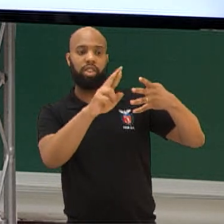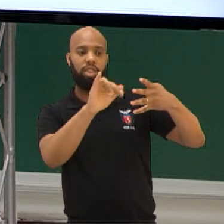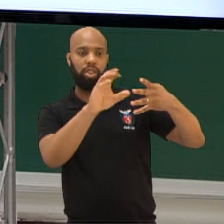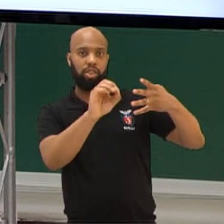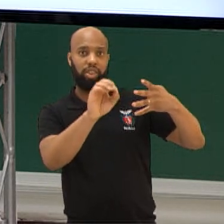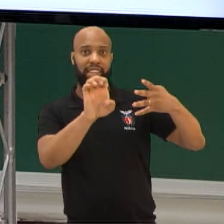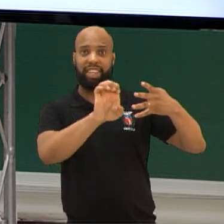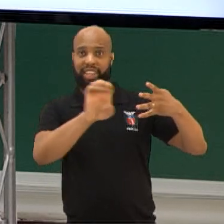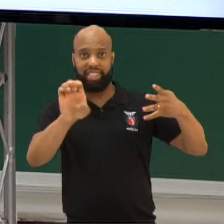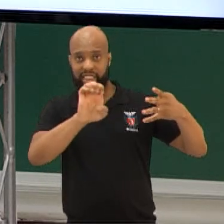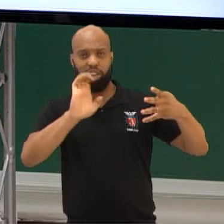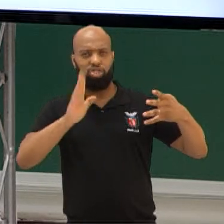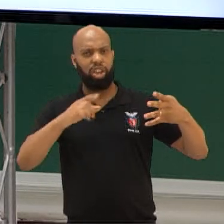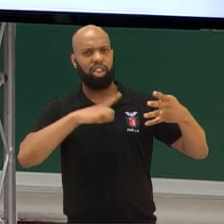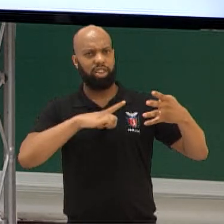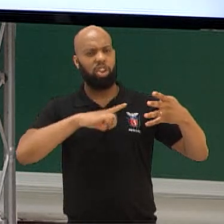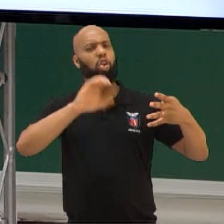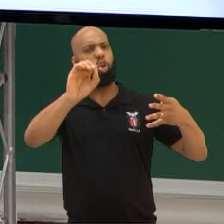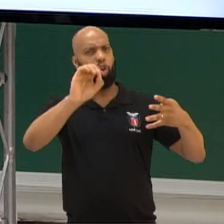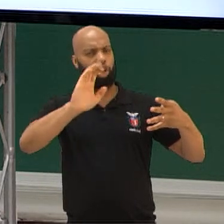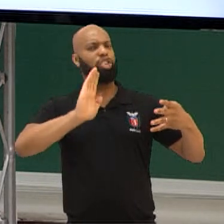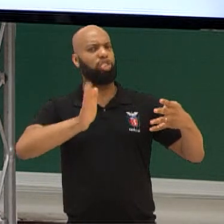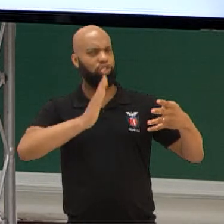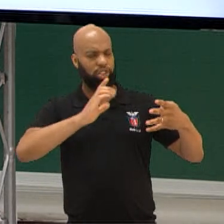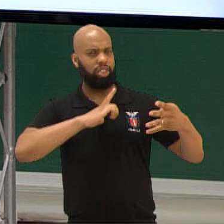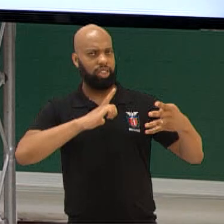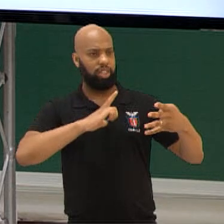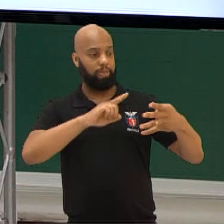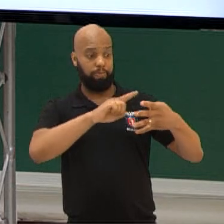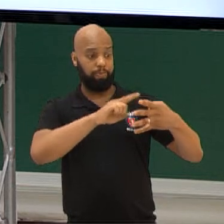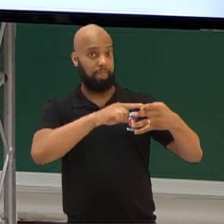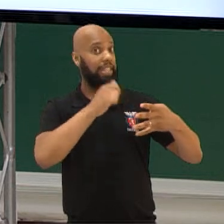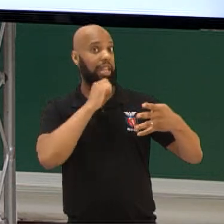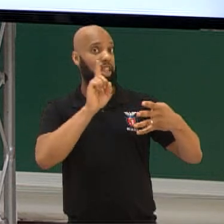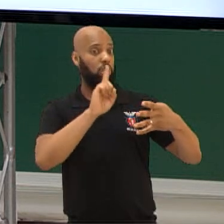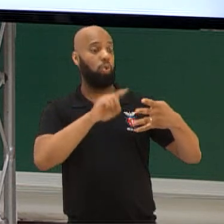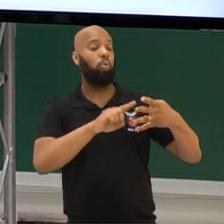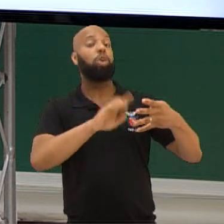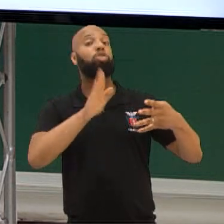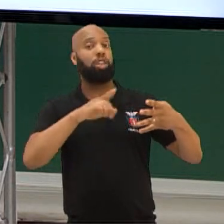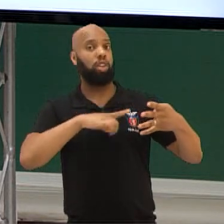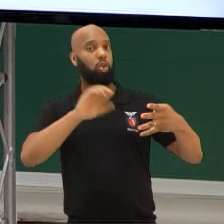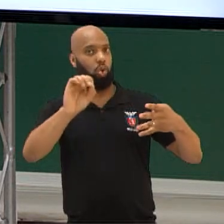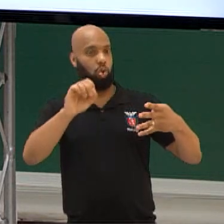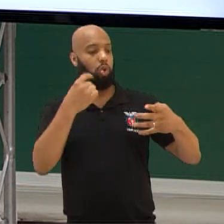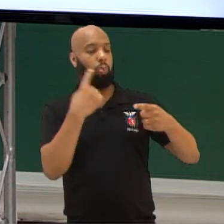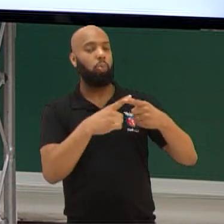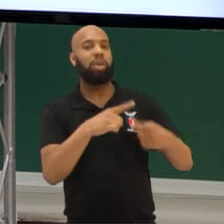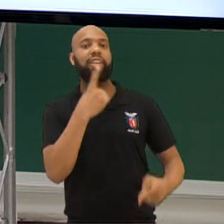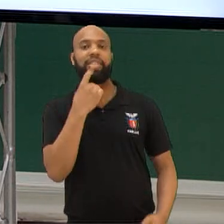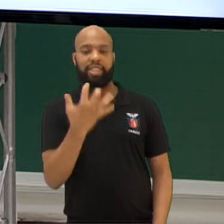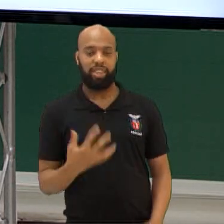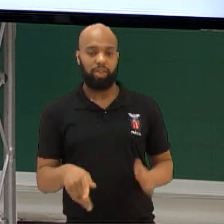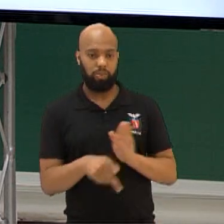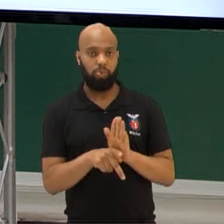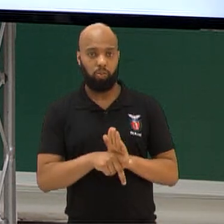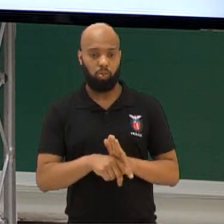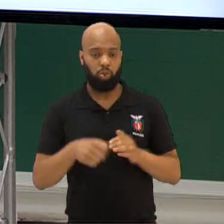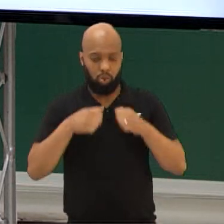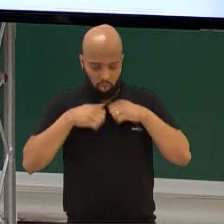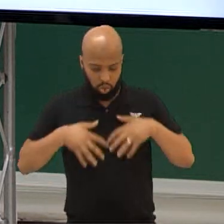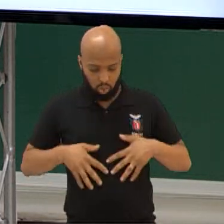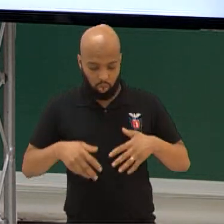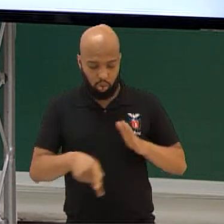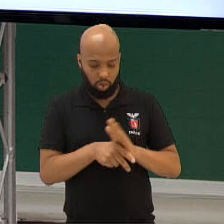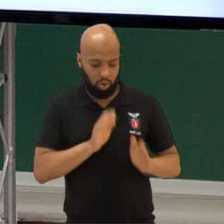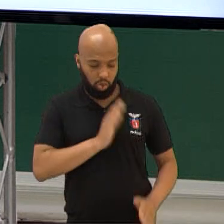em oxigênio. Então, sempre quando eu tenho o sangue do corpo indo para o coração, ele está rico em gás